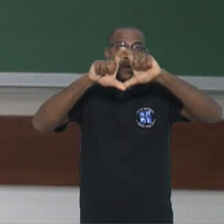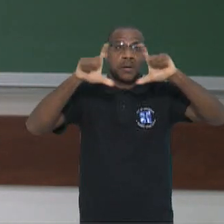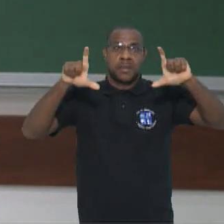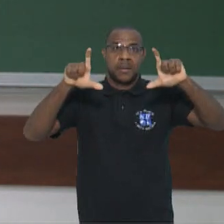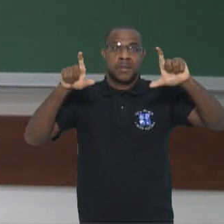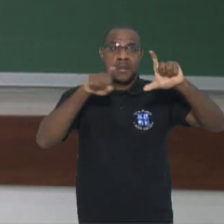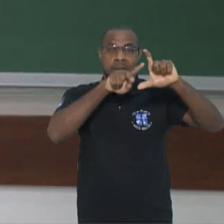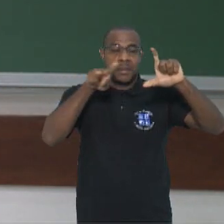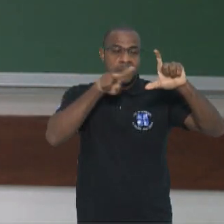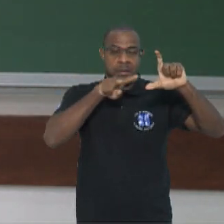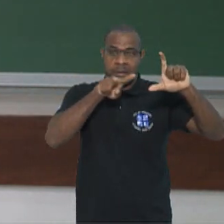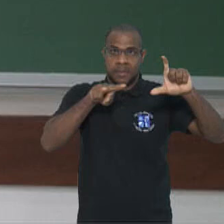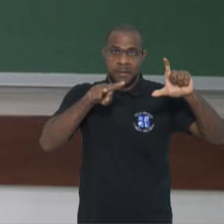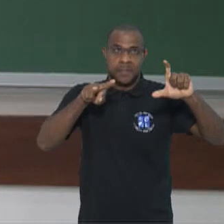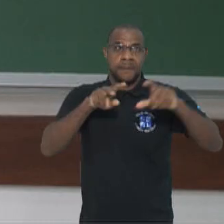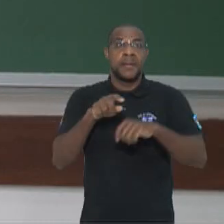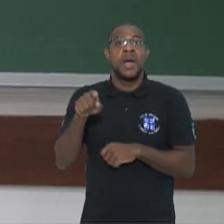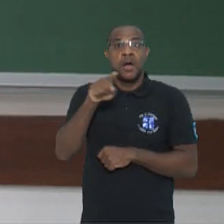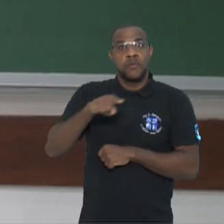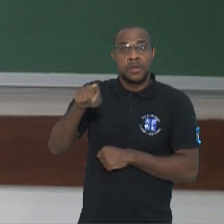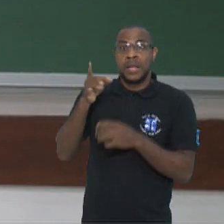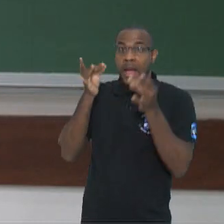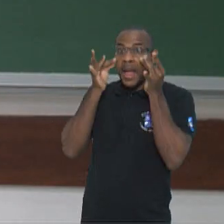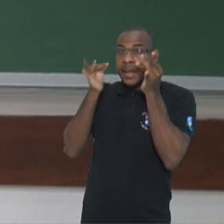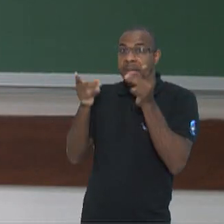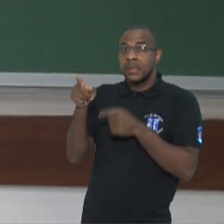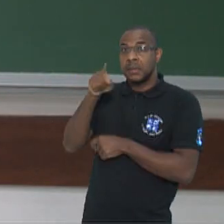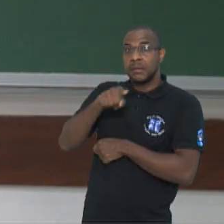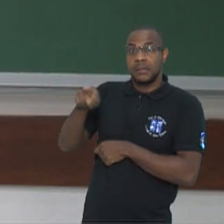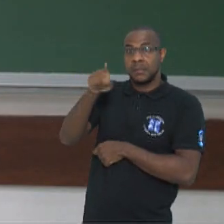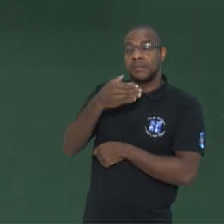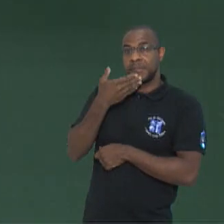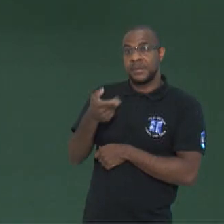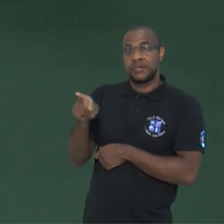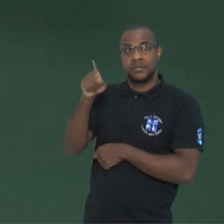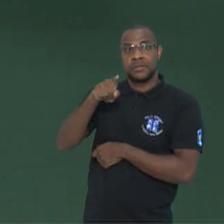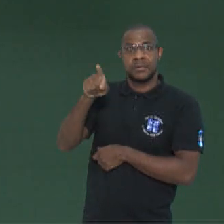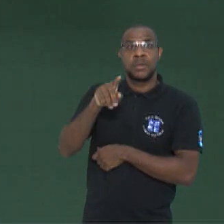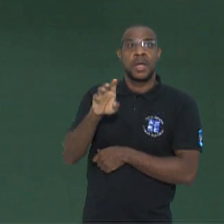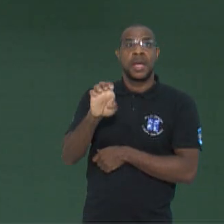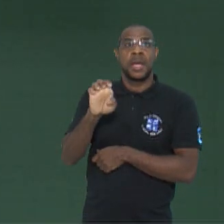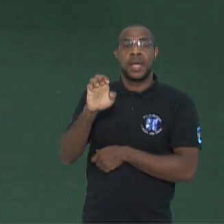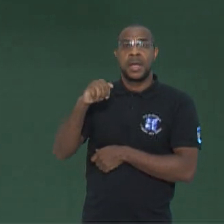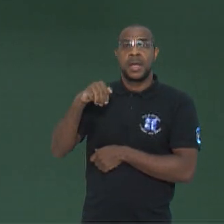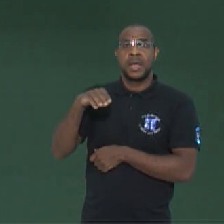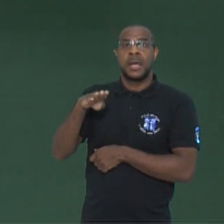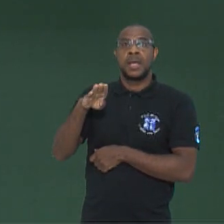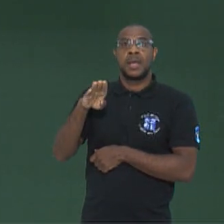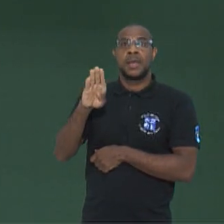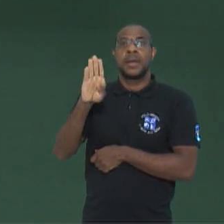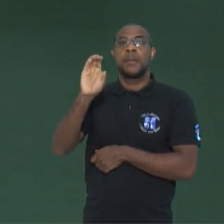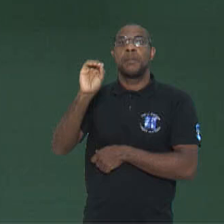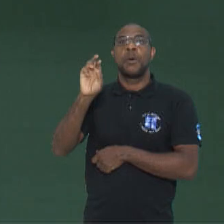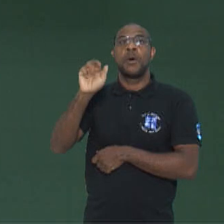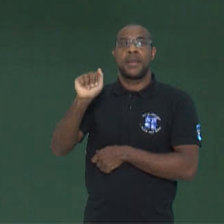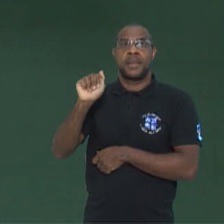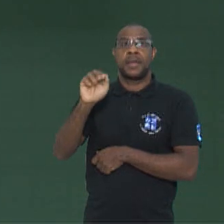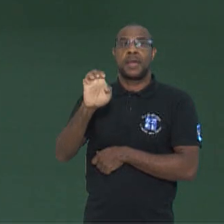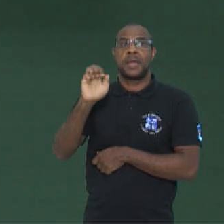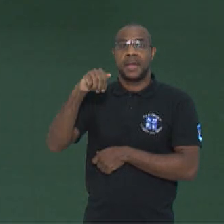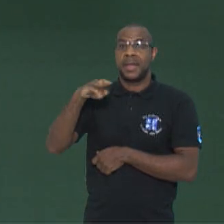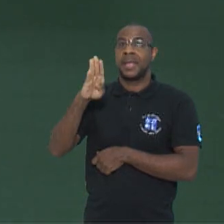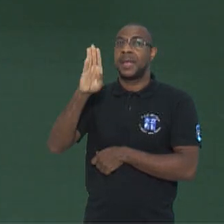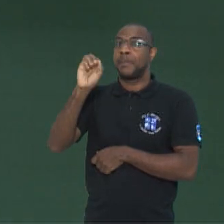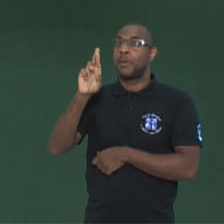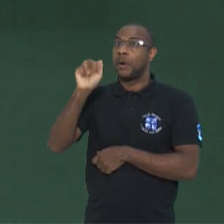lá, ó, que eu tinha pedido para que vocês prestassem atenção no embora, né? Então, qual a relação de